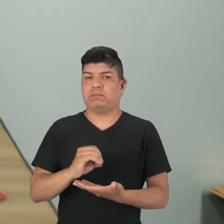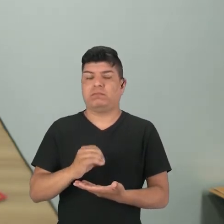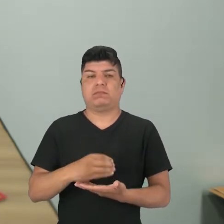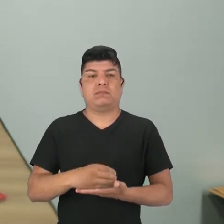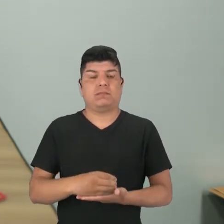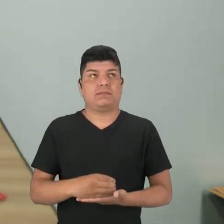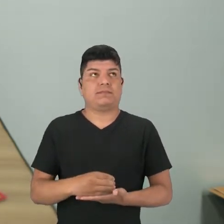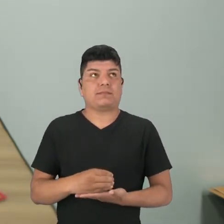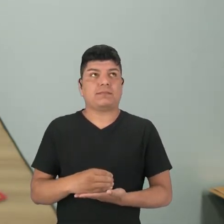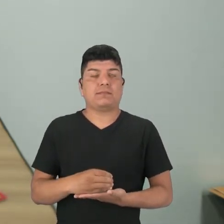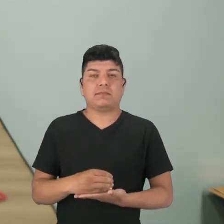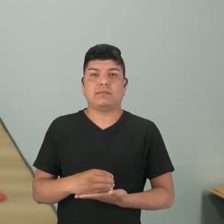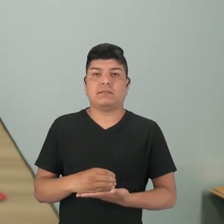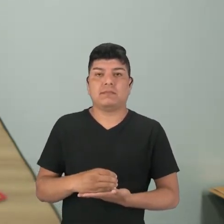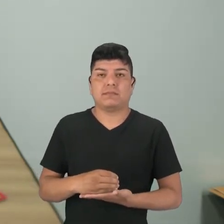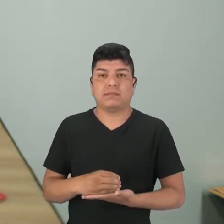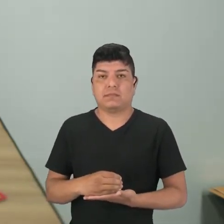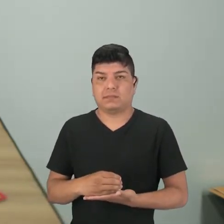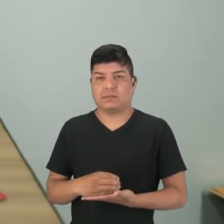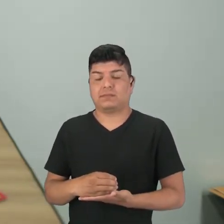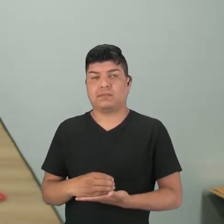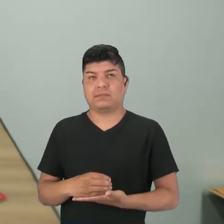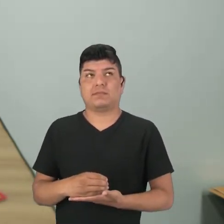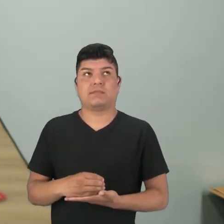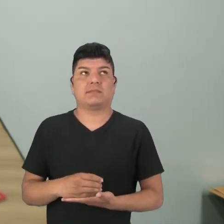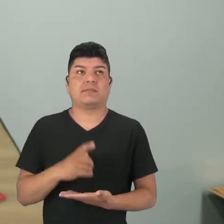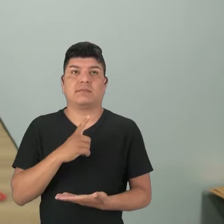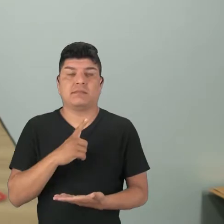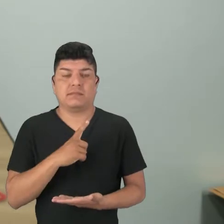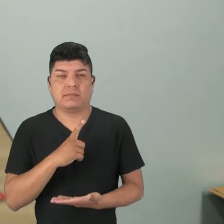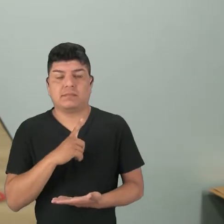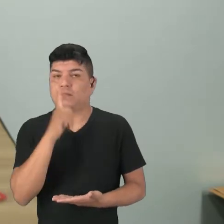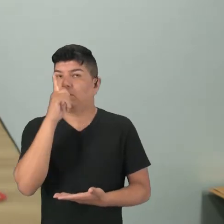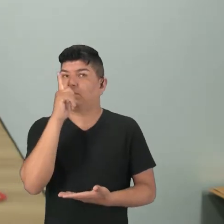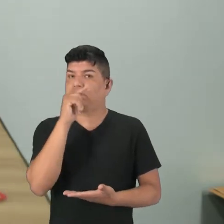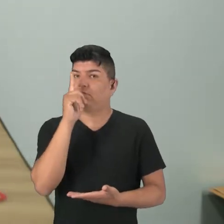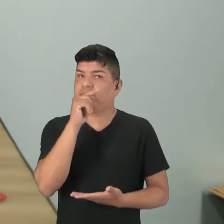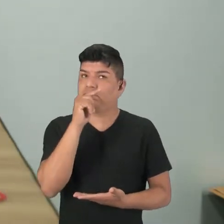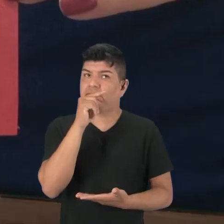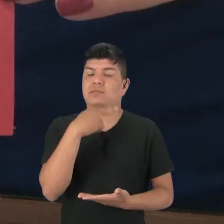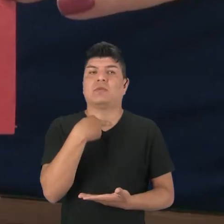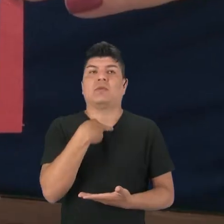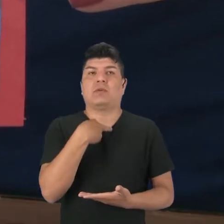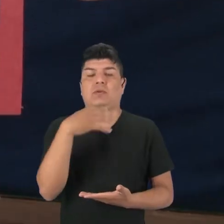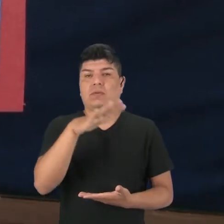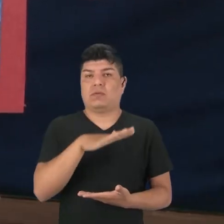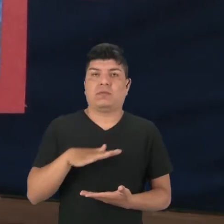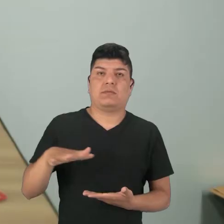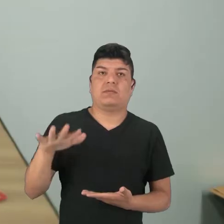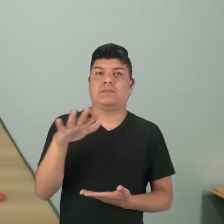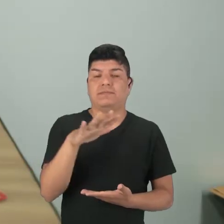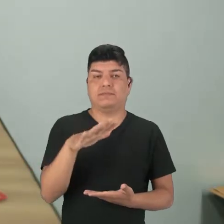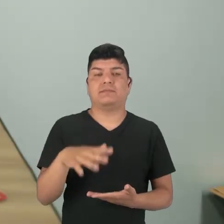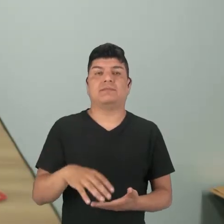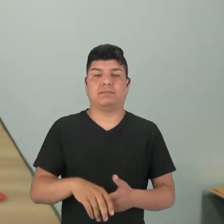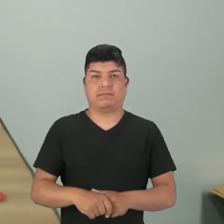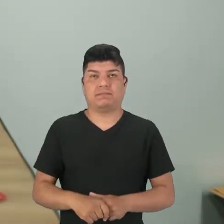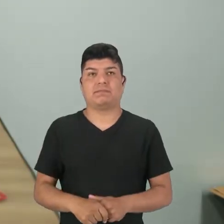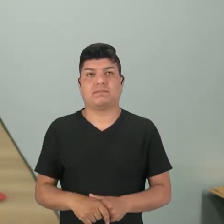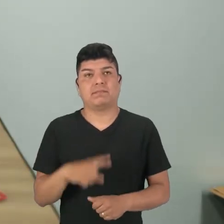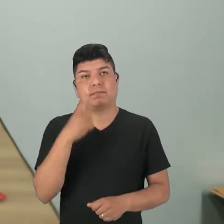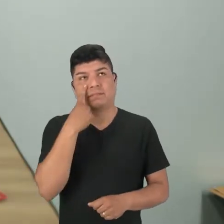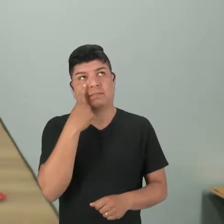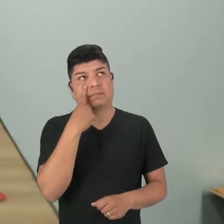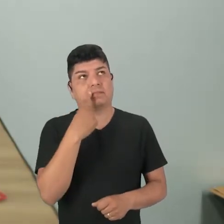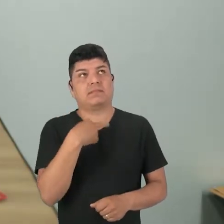E aí, um copo com água. Então, a água, ela ocupa o espaço. Ouviram só? Ela